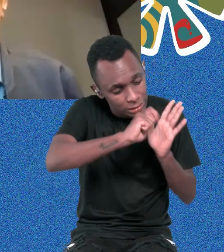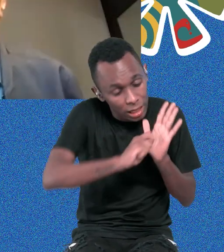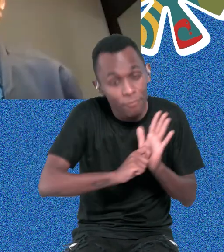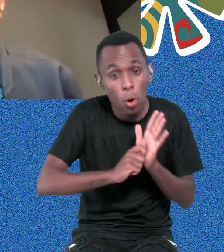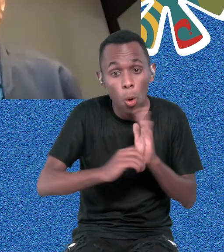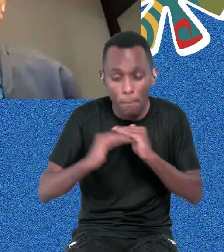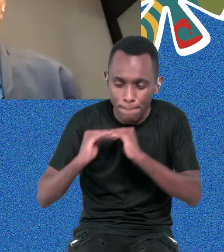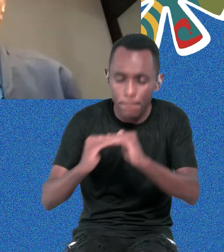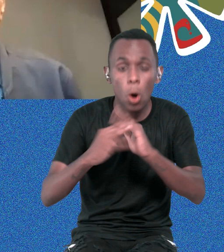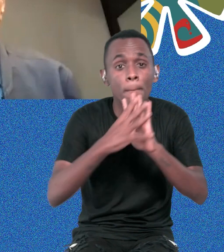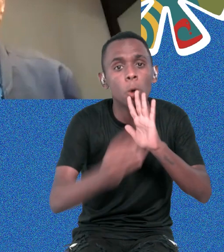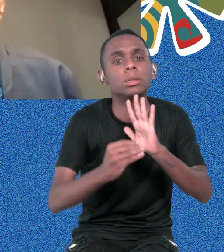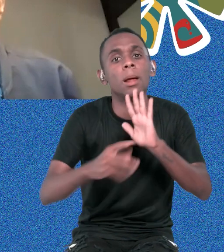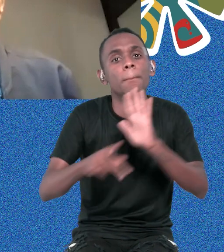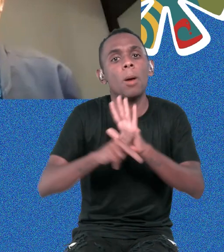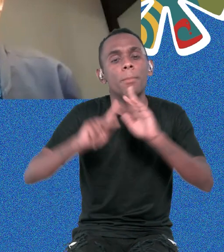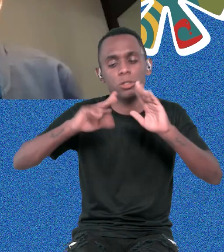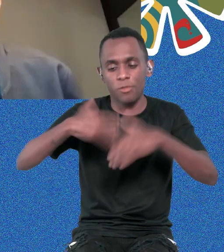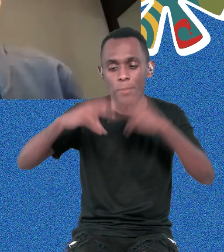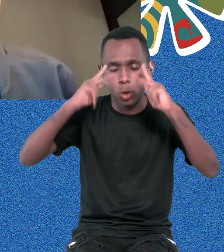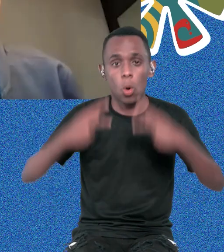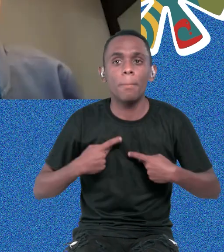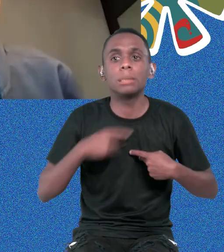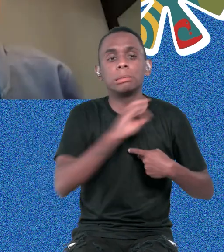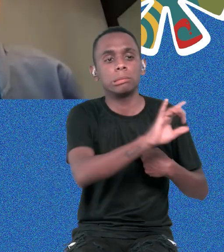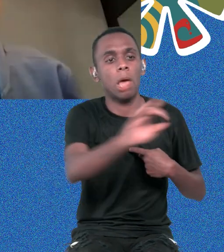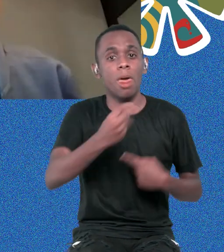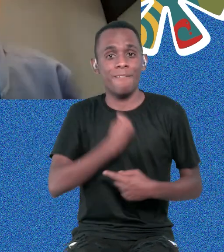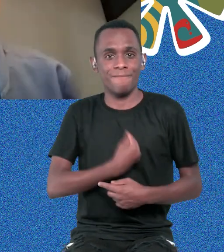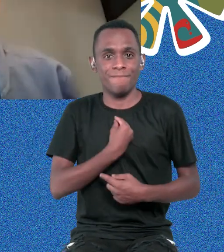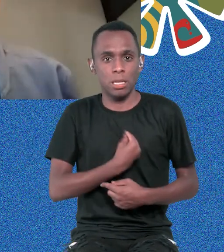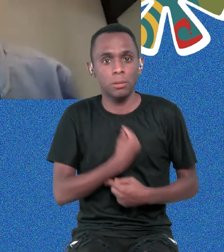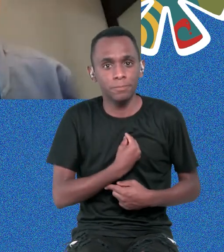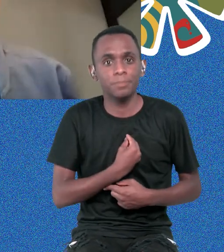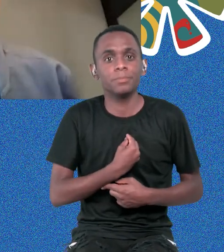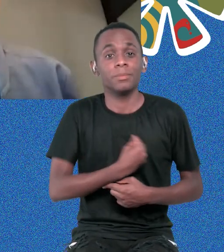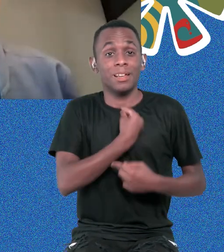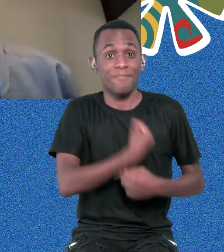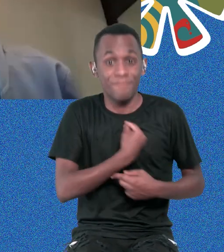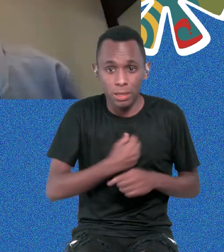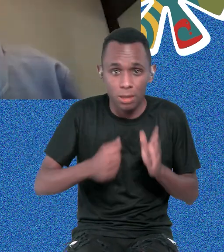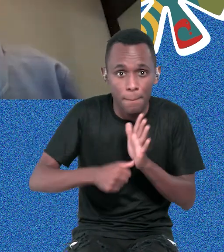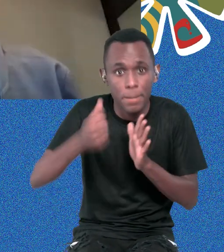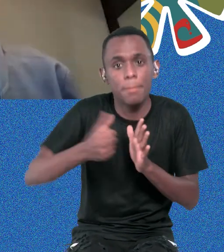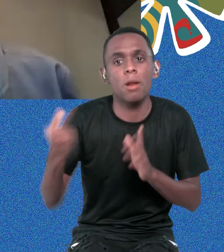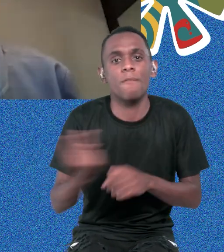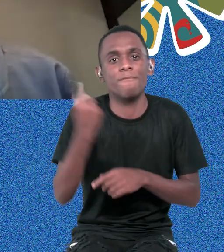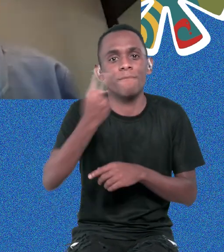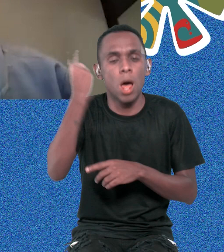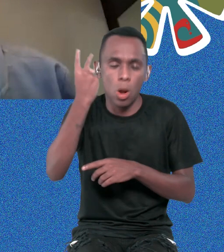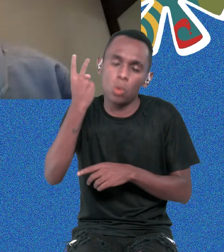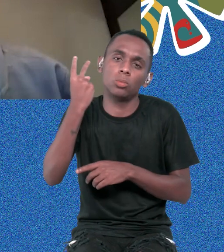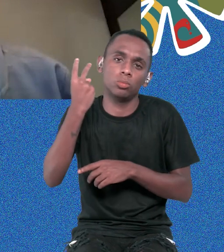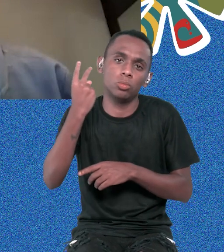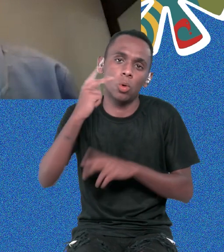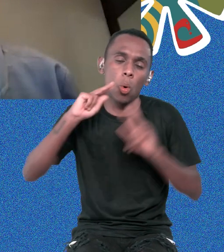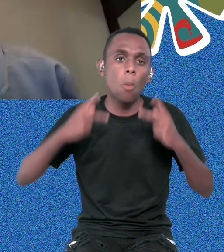matriz de formação humana, as grandes resistências são por vida. Vida, primeiro valor